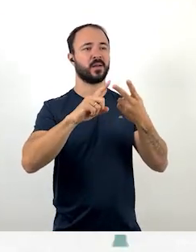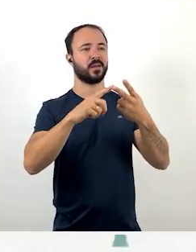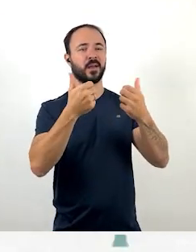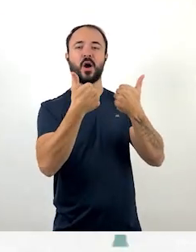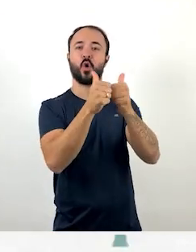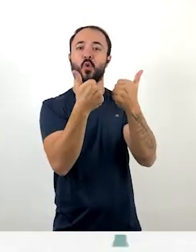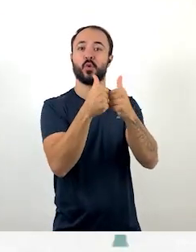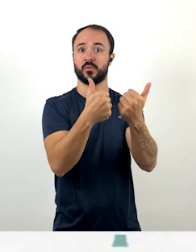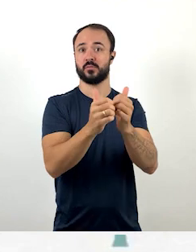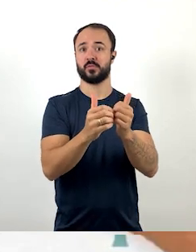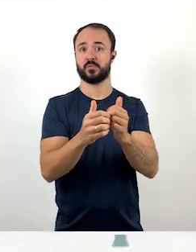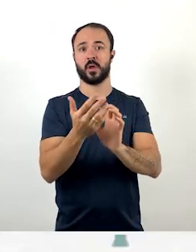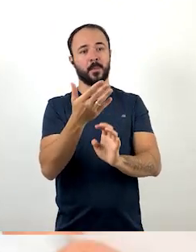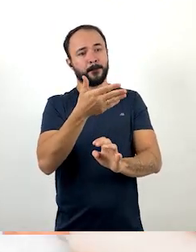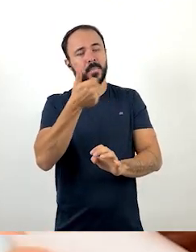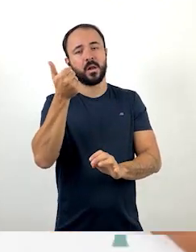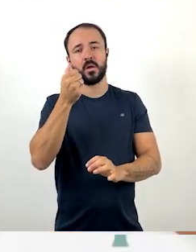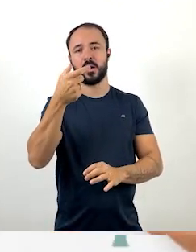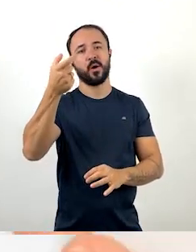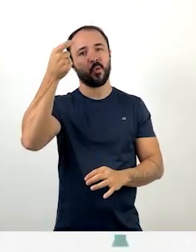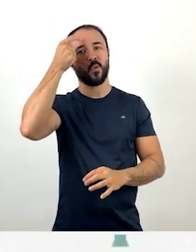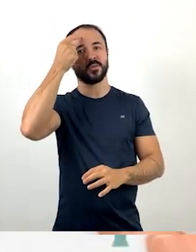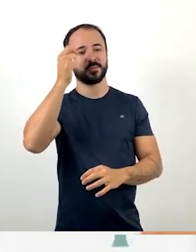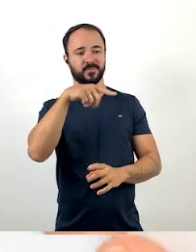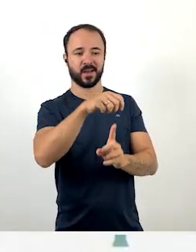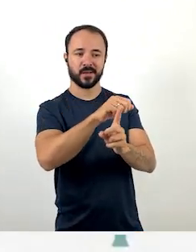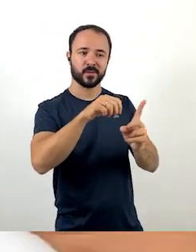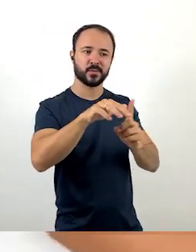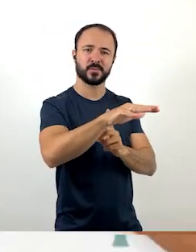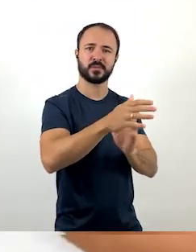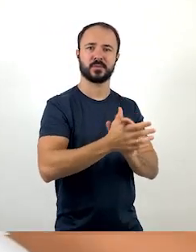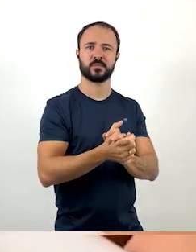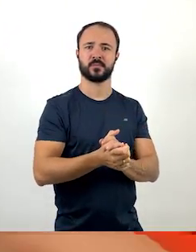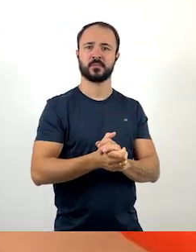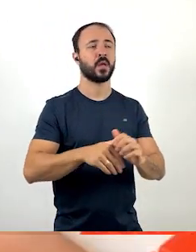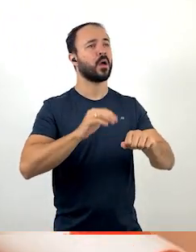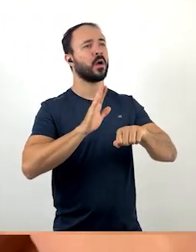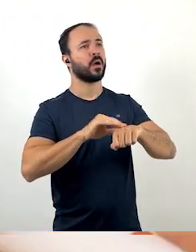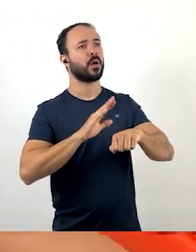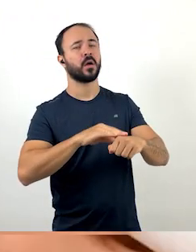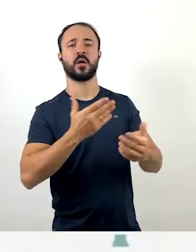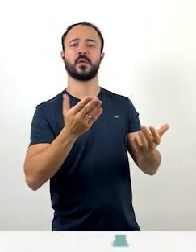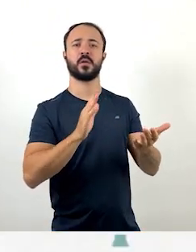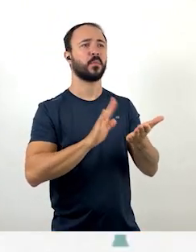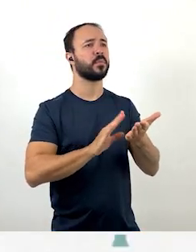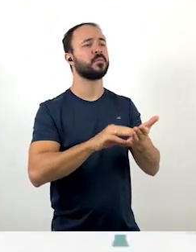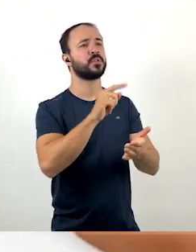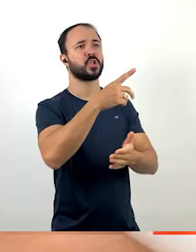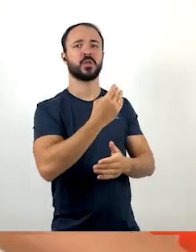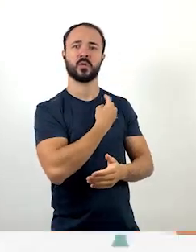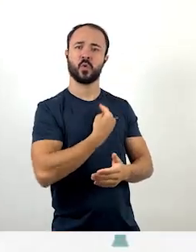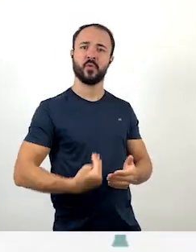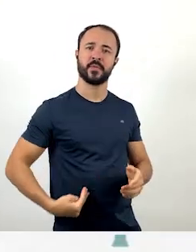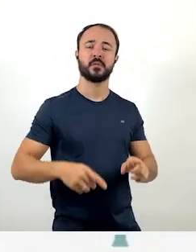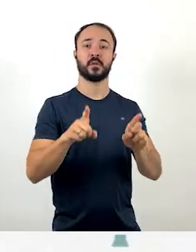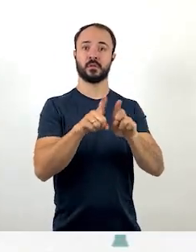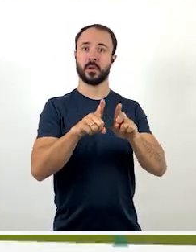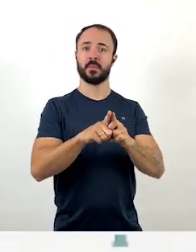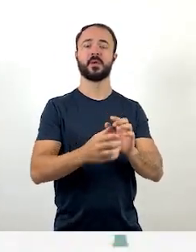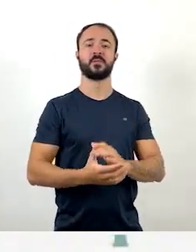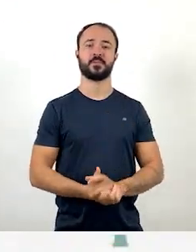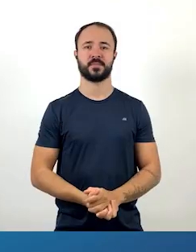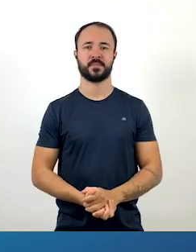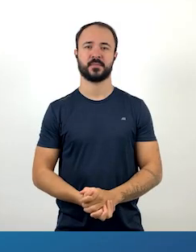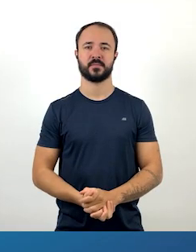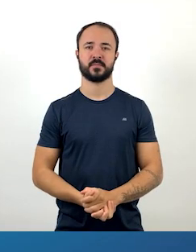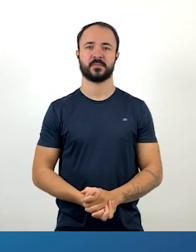É importante ajudar na conscientização da sociedade e cobrar dos governantes o compromisso com as boas práticas